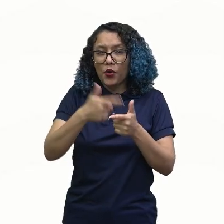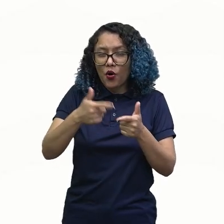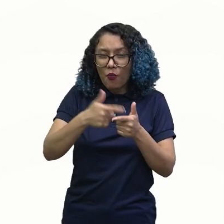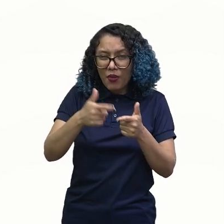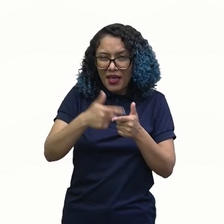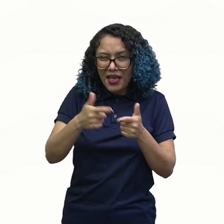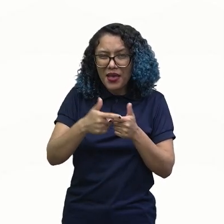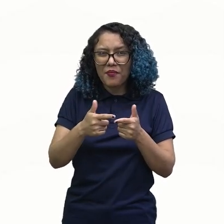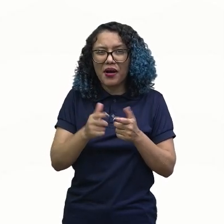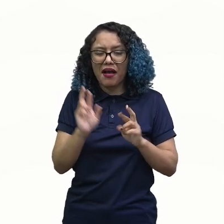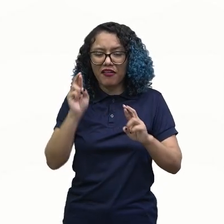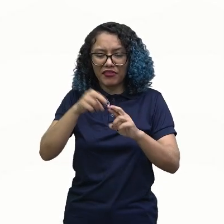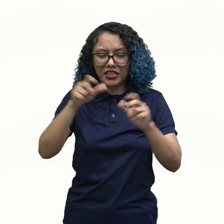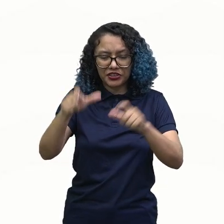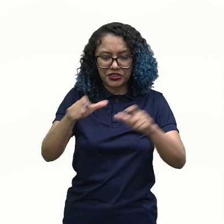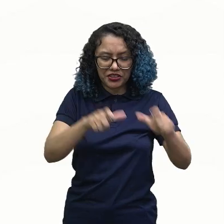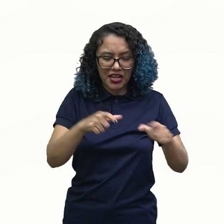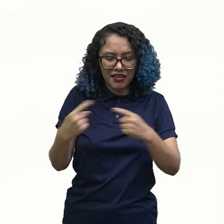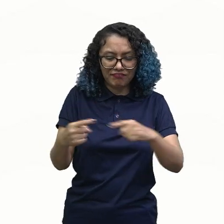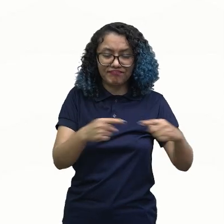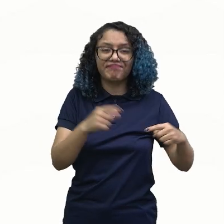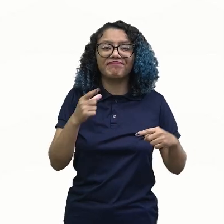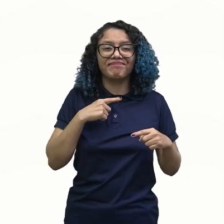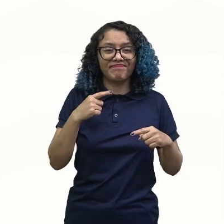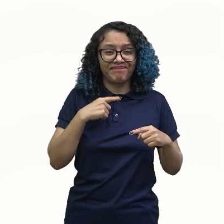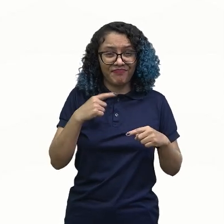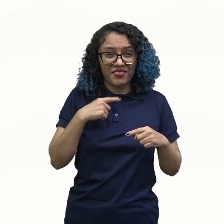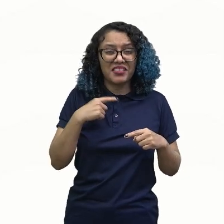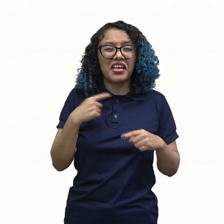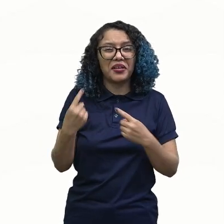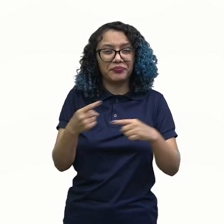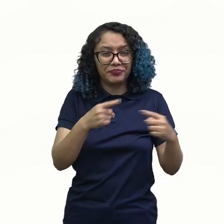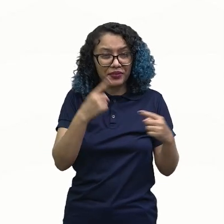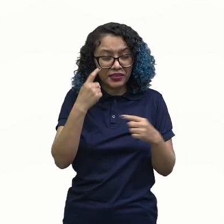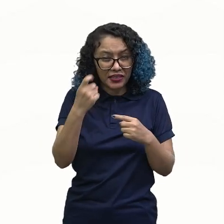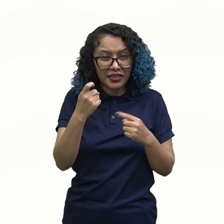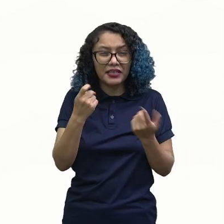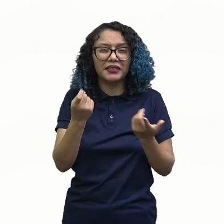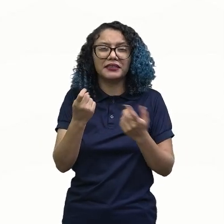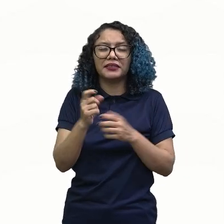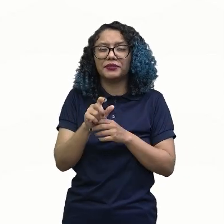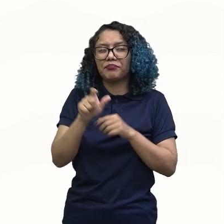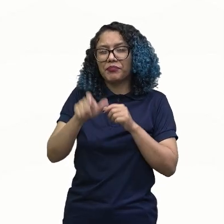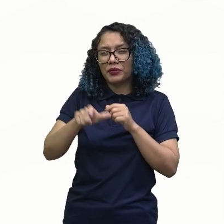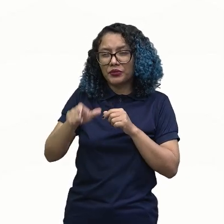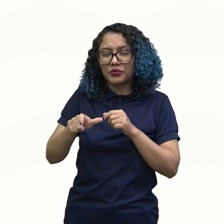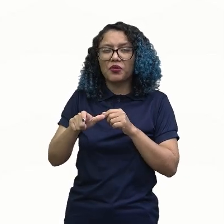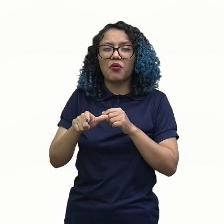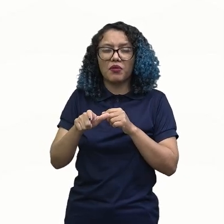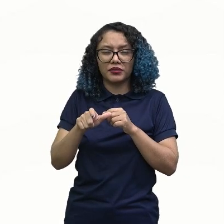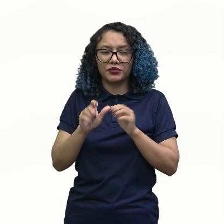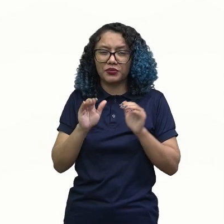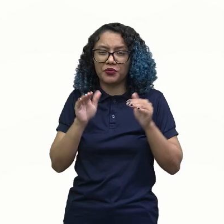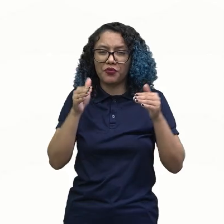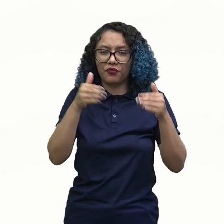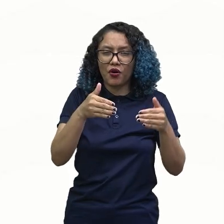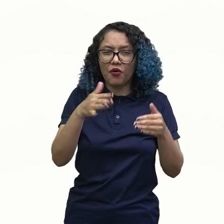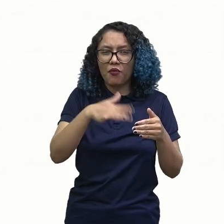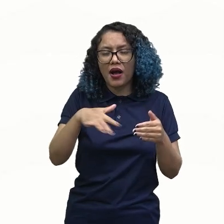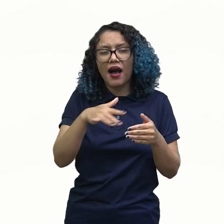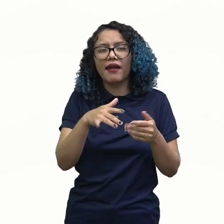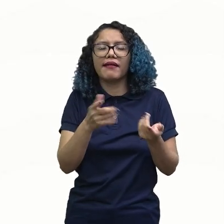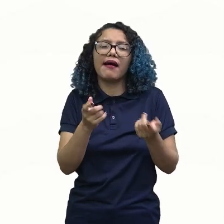Existe um conflito muito grande de interesses entre diferentes agentes históricos e muitos em prol do